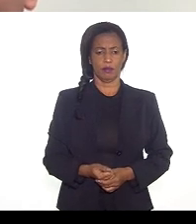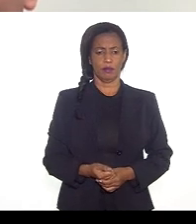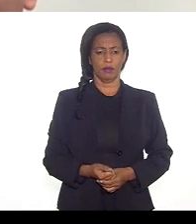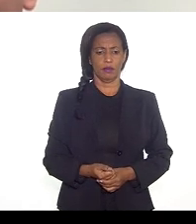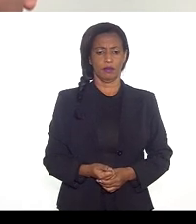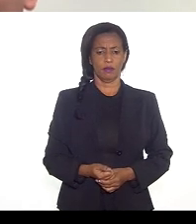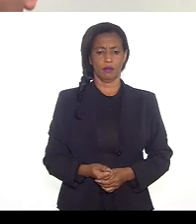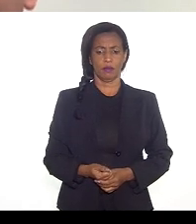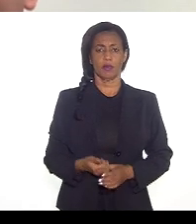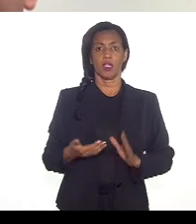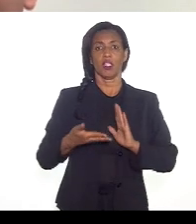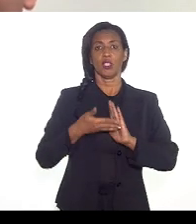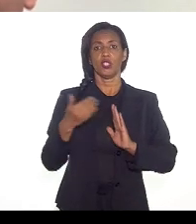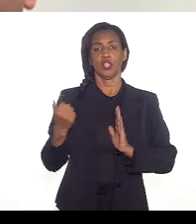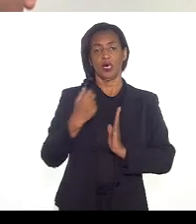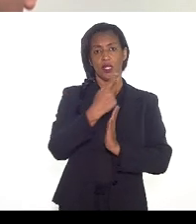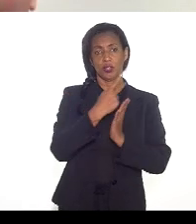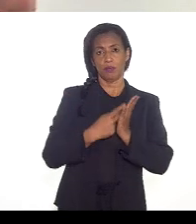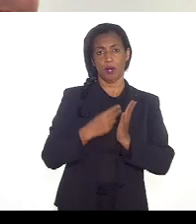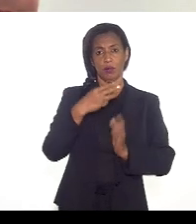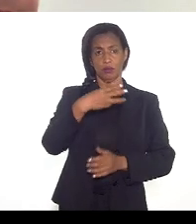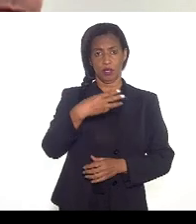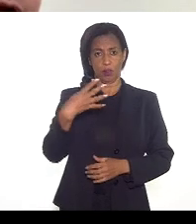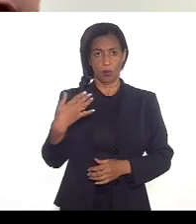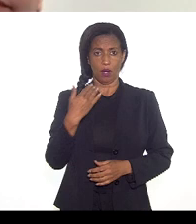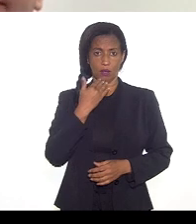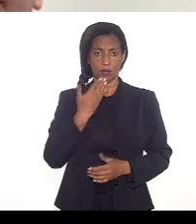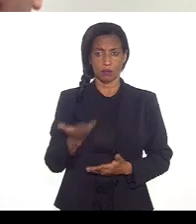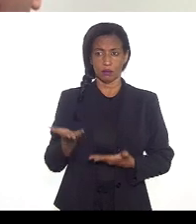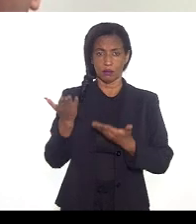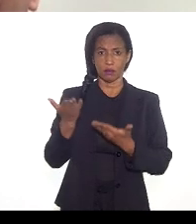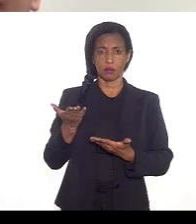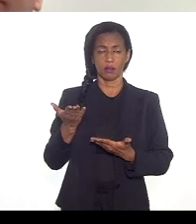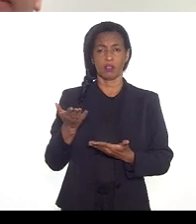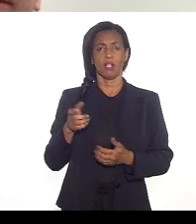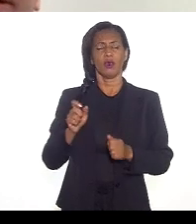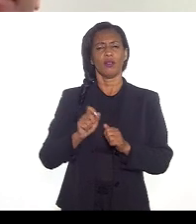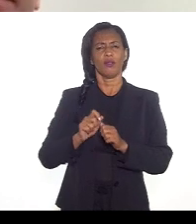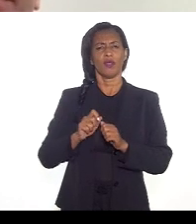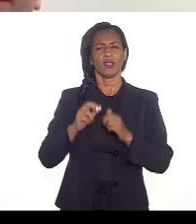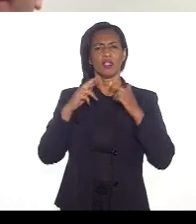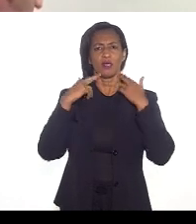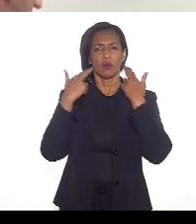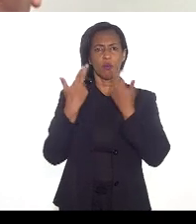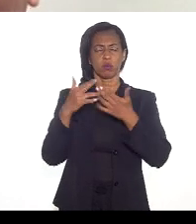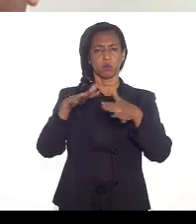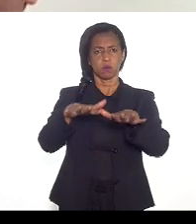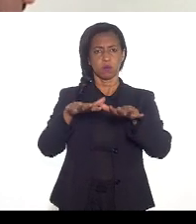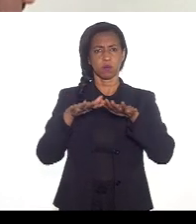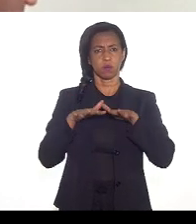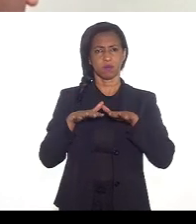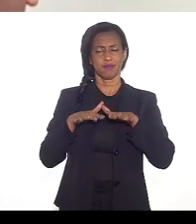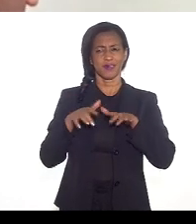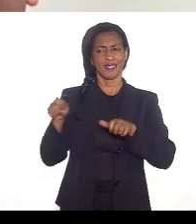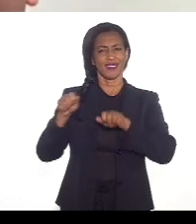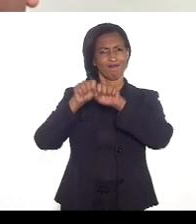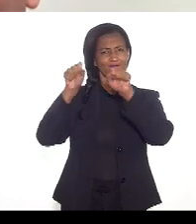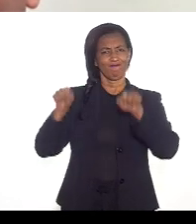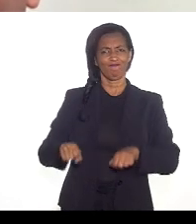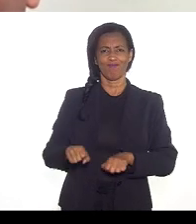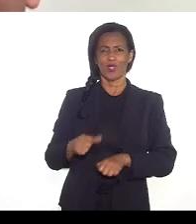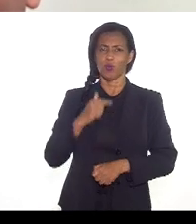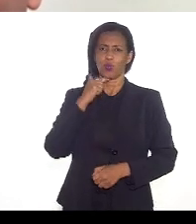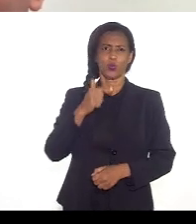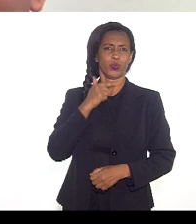Vou porque retirar de pauta o 34. Pedir o senhor fazer até uma audiência pública. Esse sistema, lamentavelmente, não